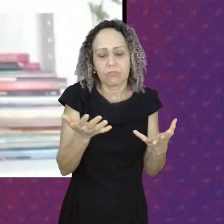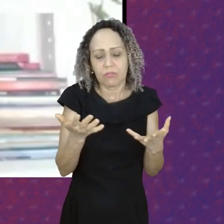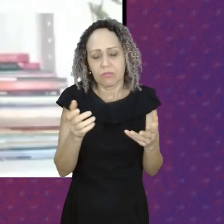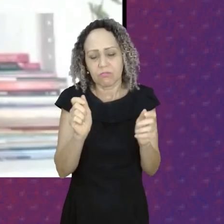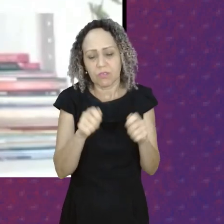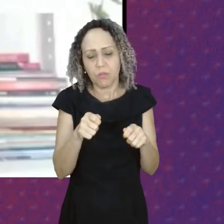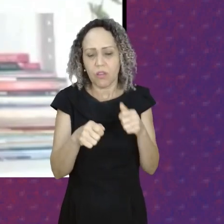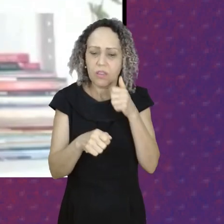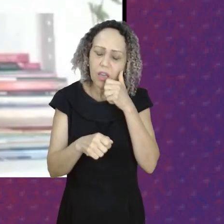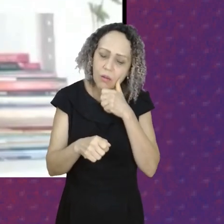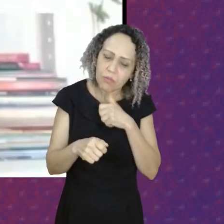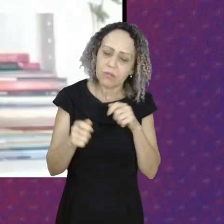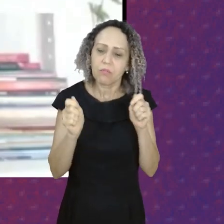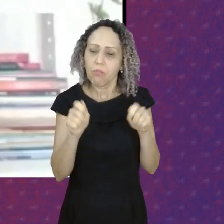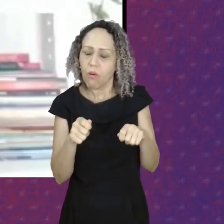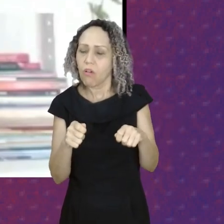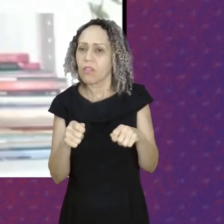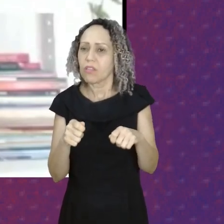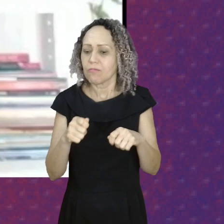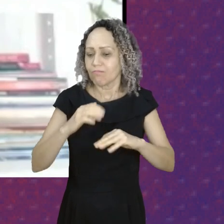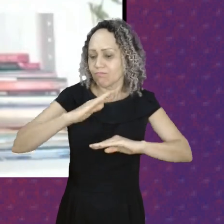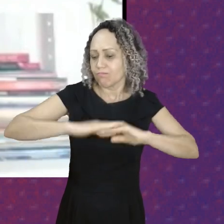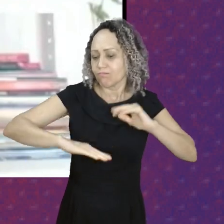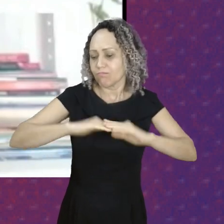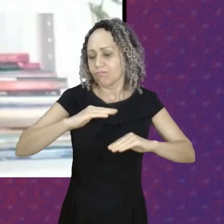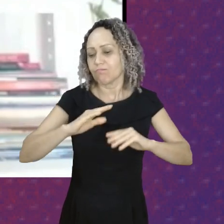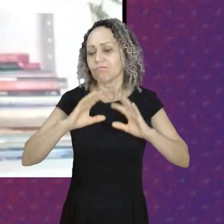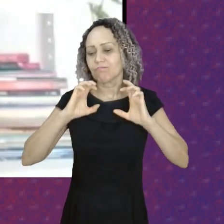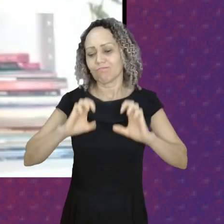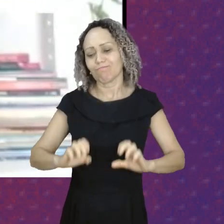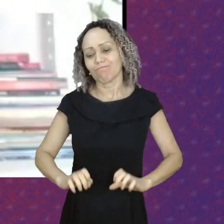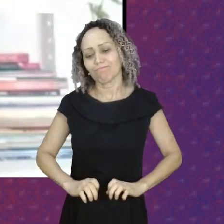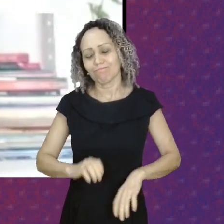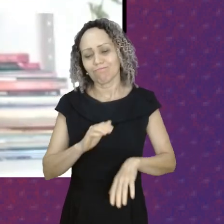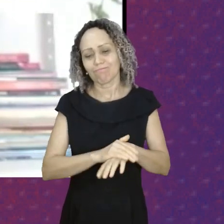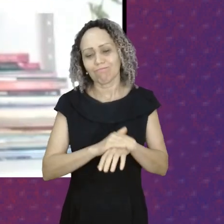maior condição de exercício da cidadania das mulheres.